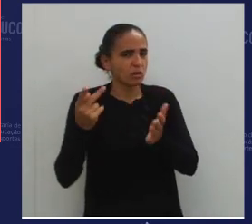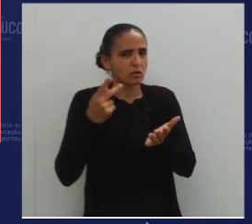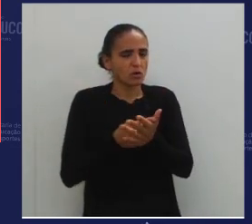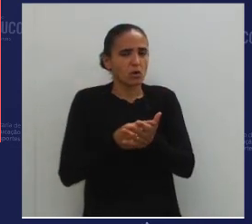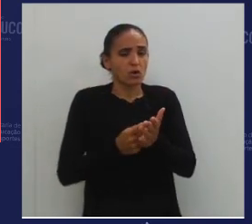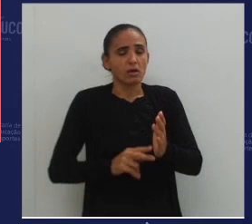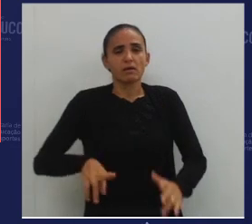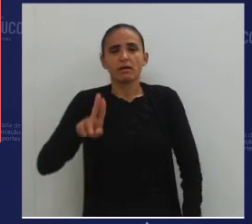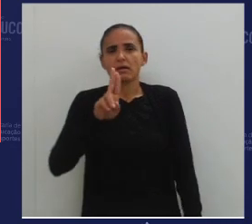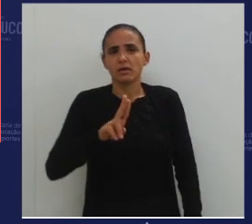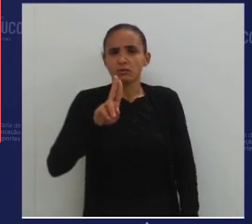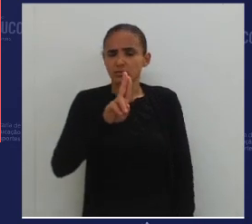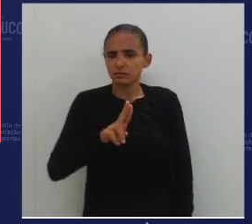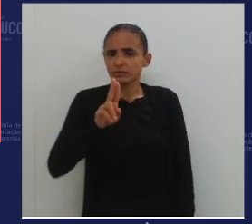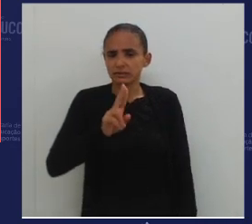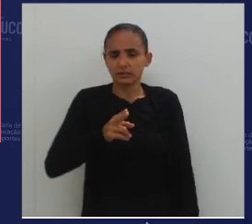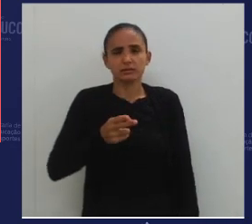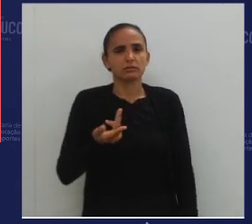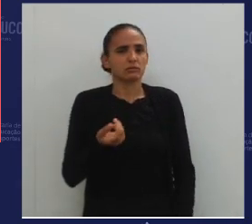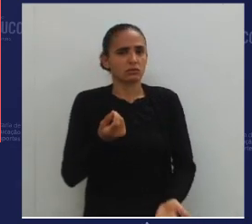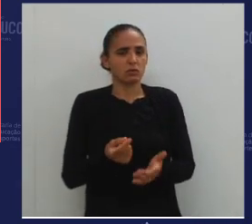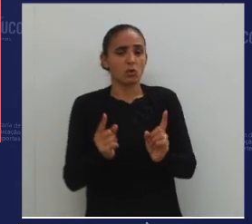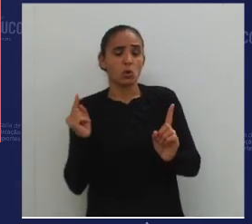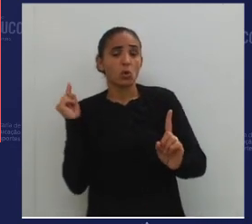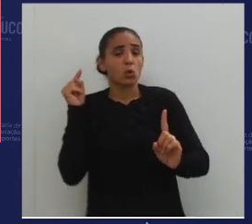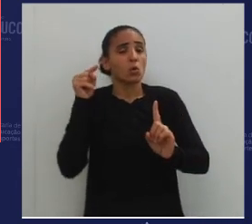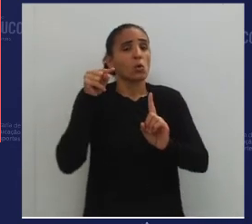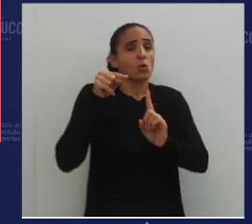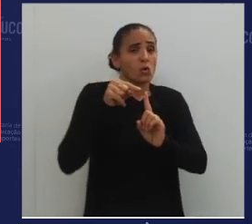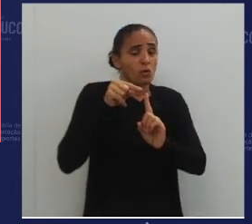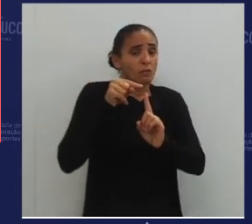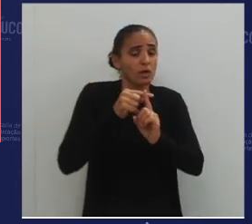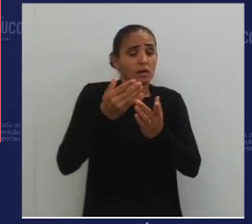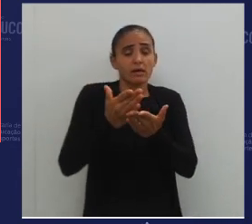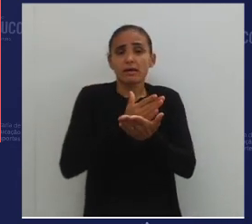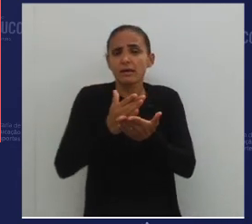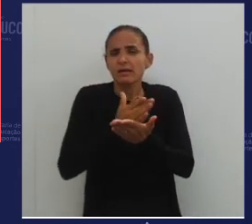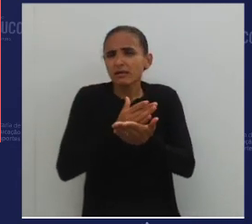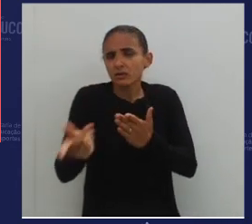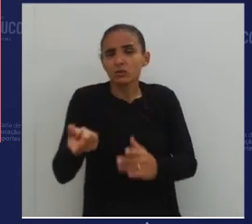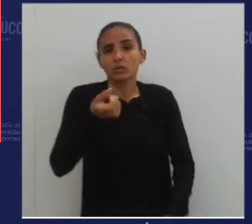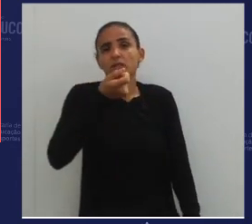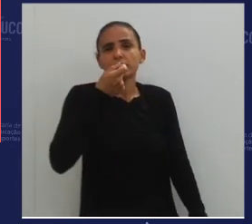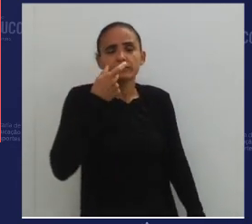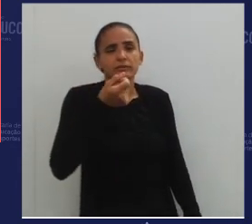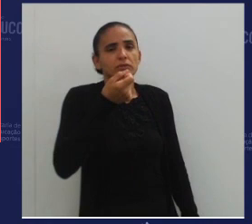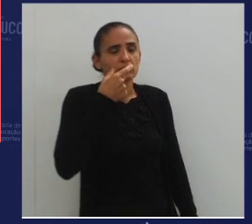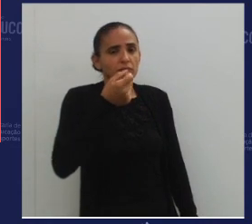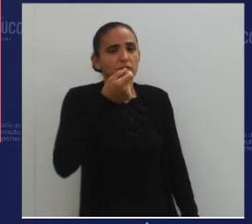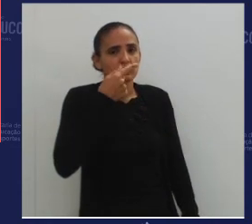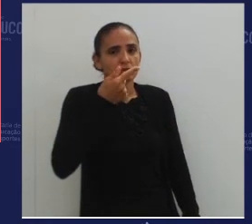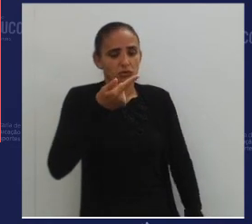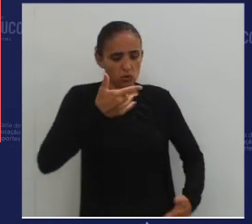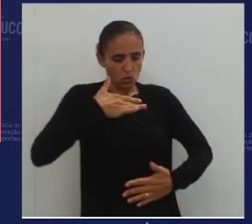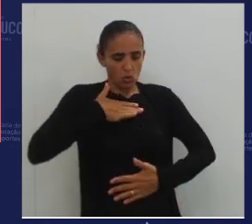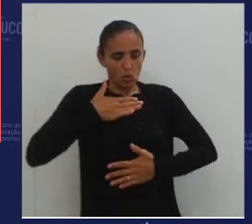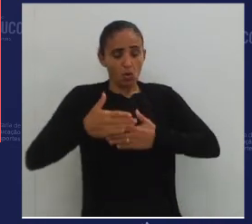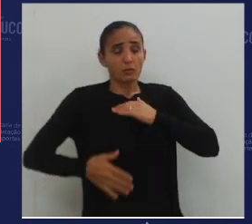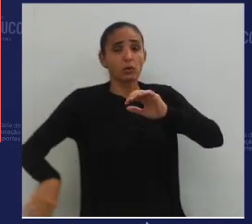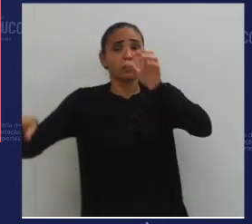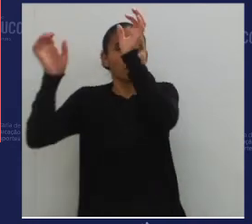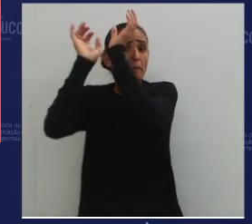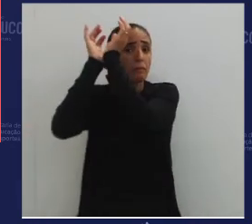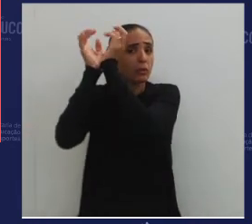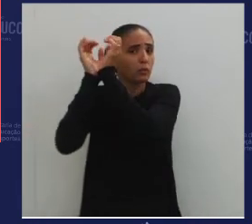é excessivamente genérica, pois se refere apenas às substâncias que vão ter uma ação no